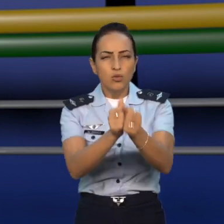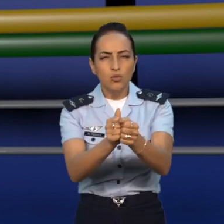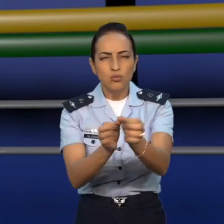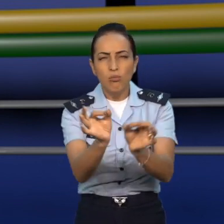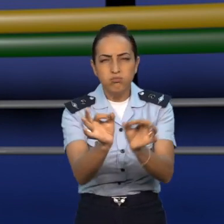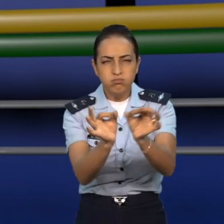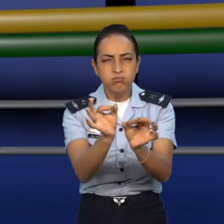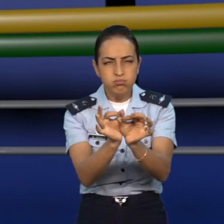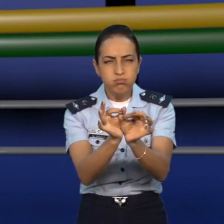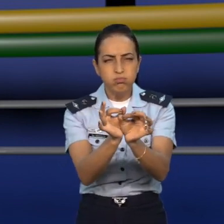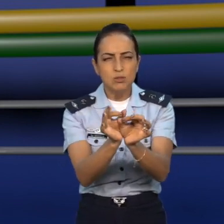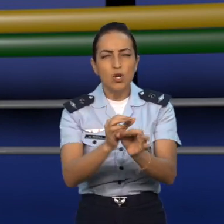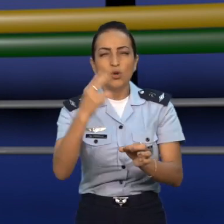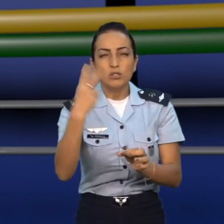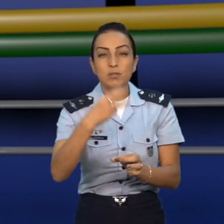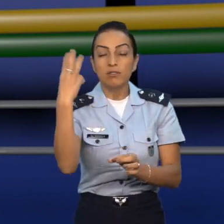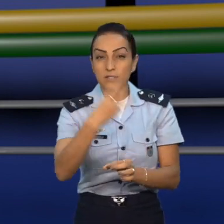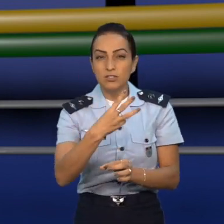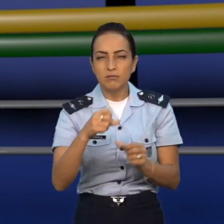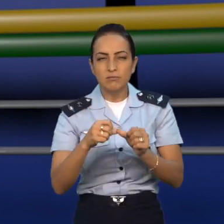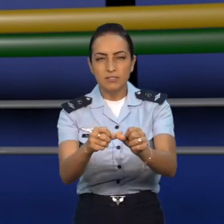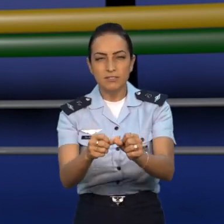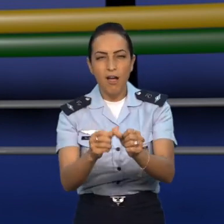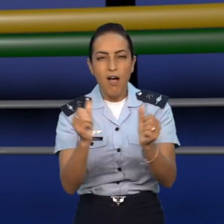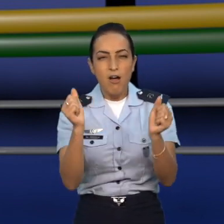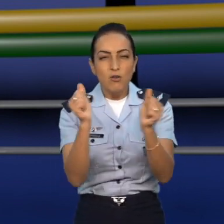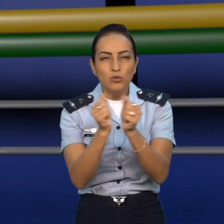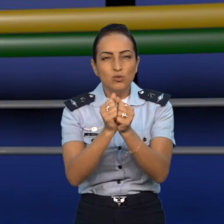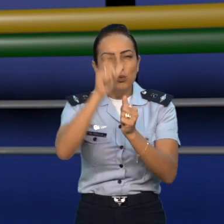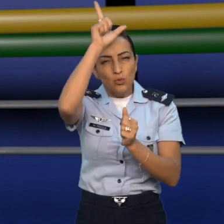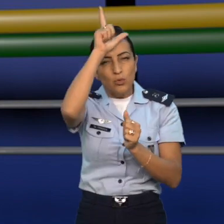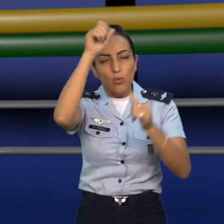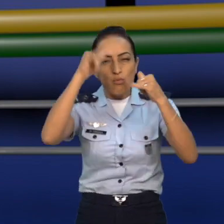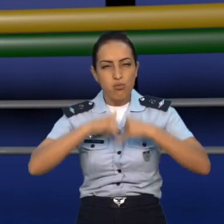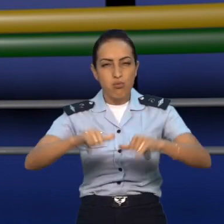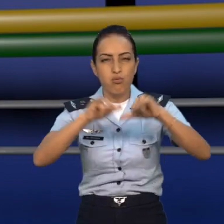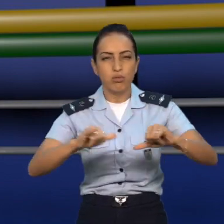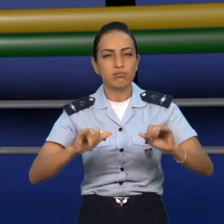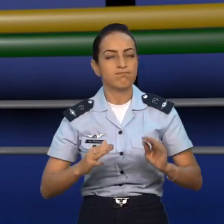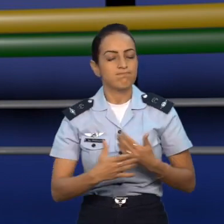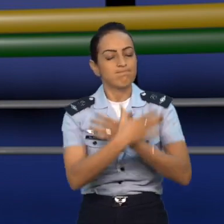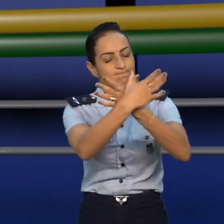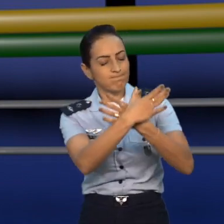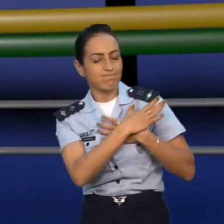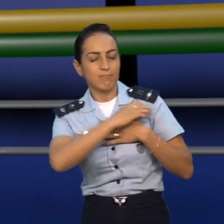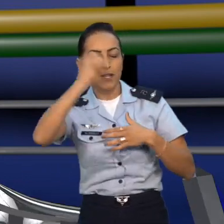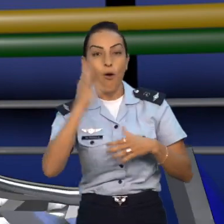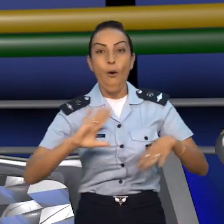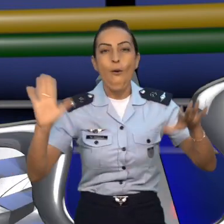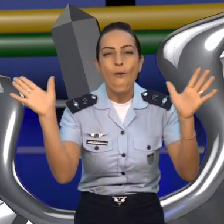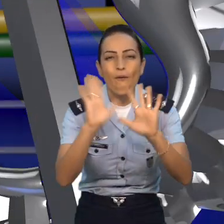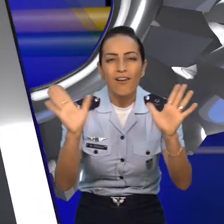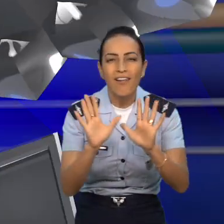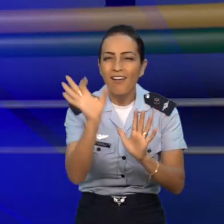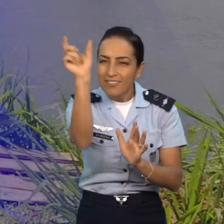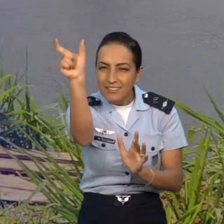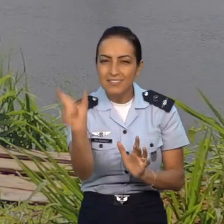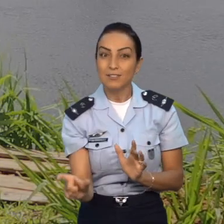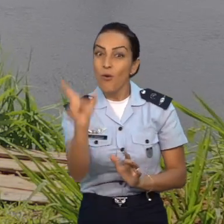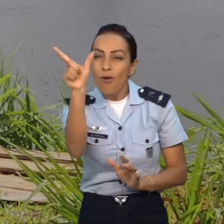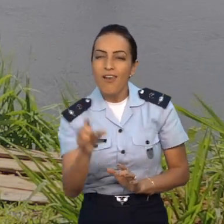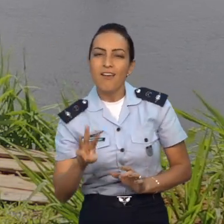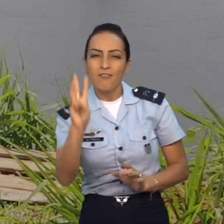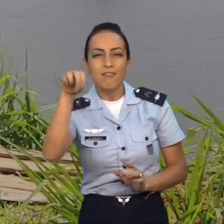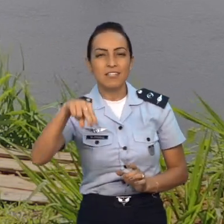Operação Excelsior 2023 e está a bordo do Hospital de Campanha da Força Aérea Brasileira. Olá, Tenente Gabriele!